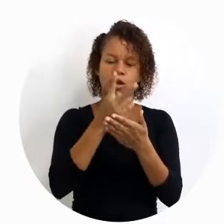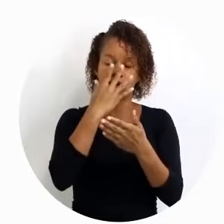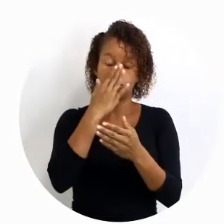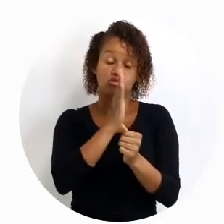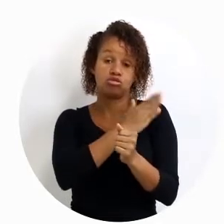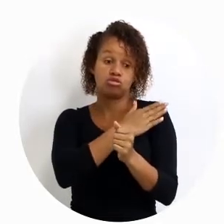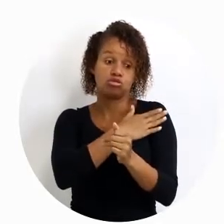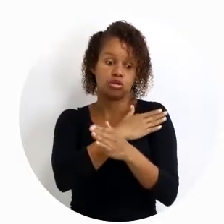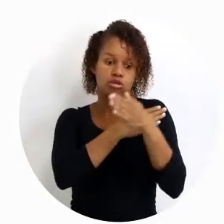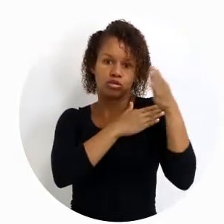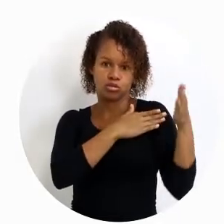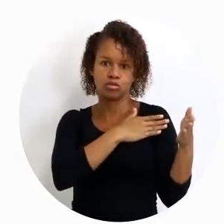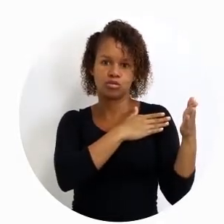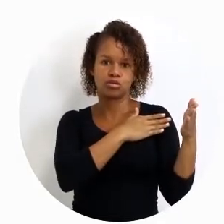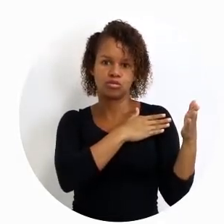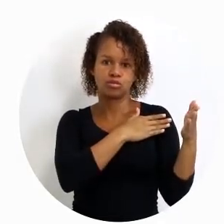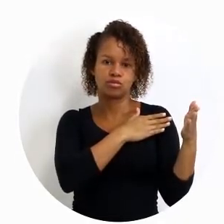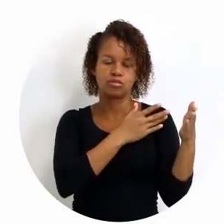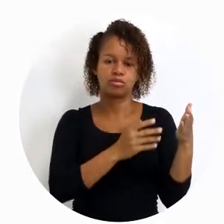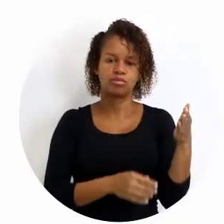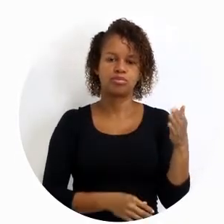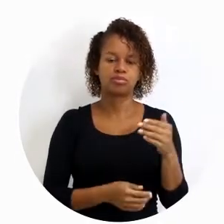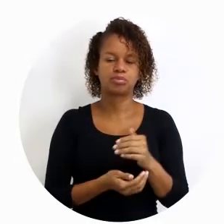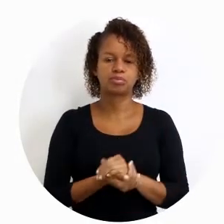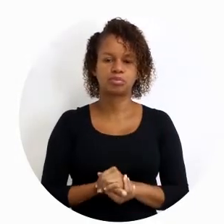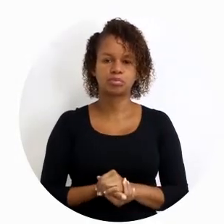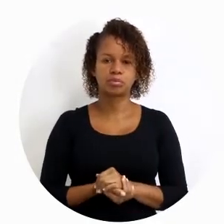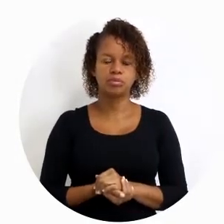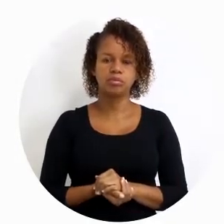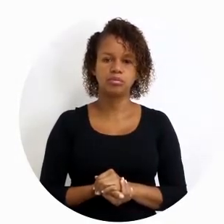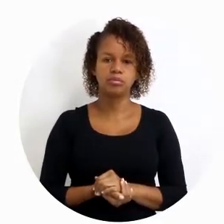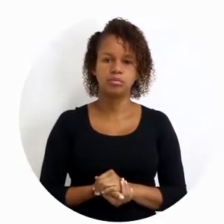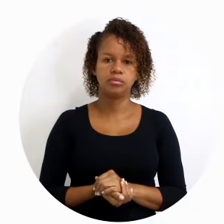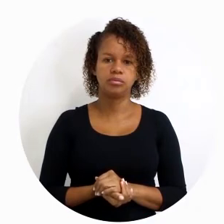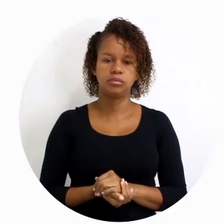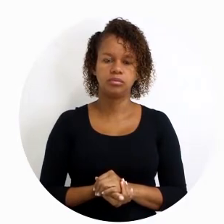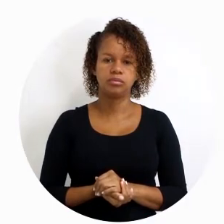ela no lado esquerdo da interface do SketchUp.